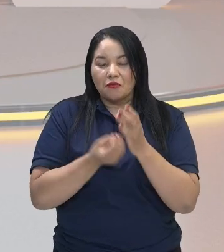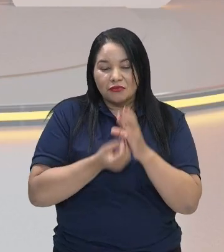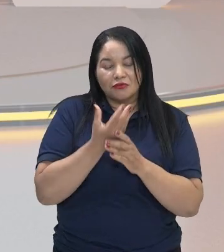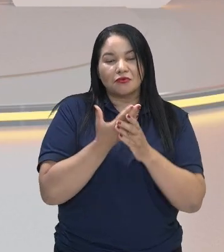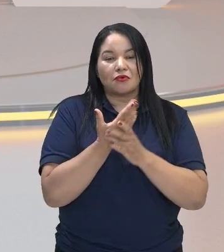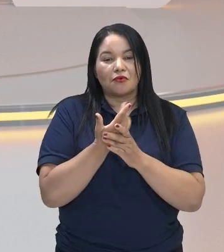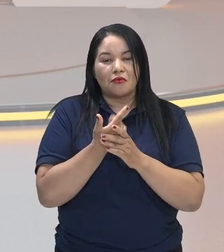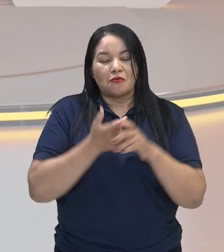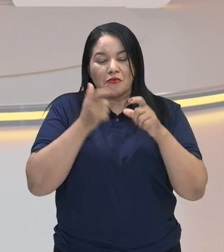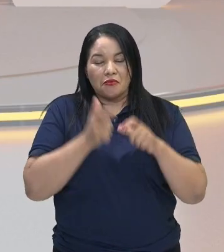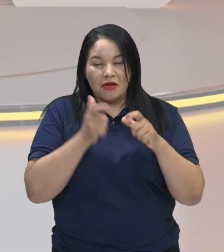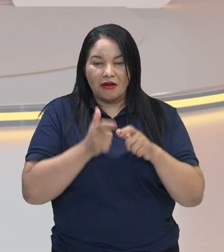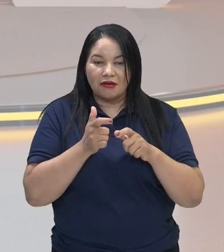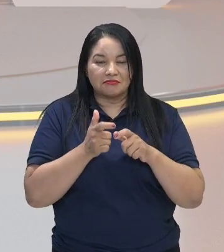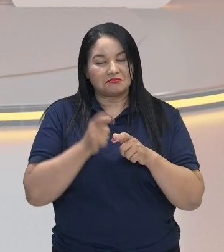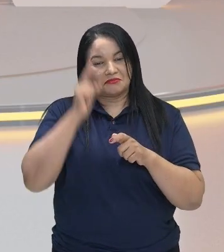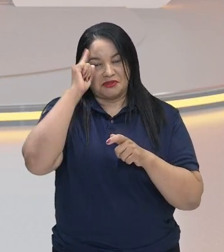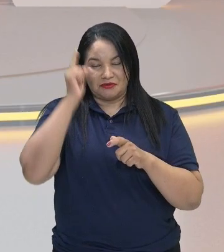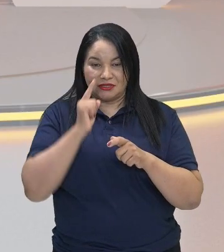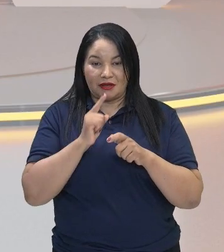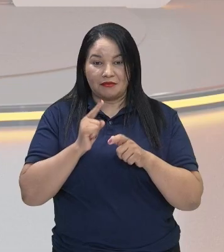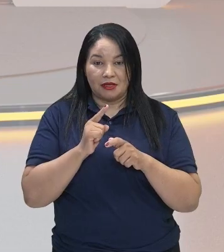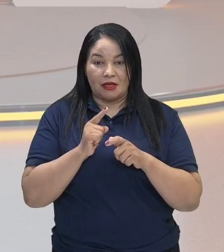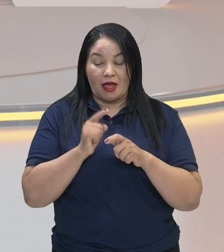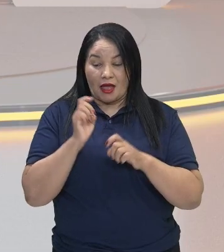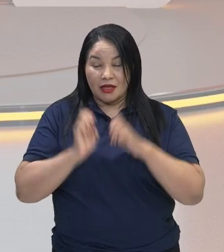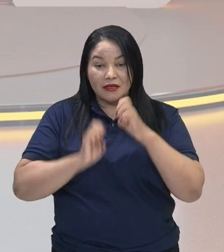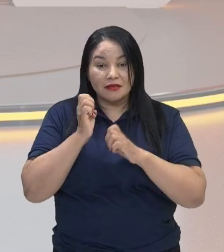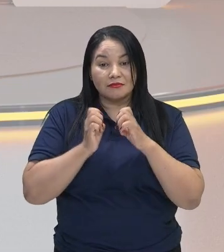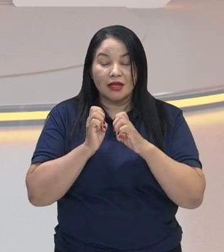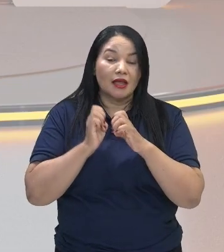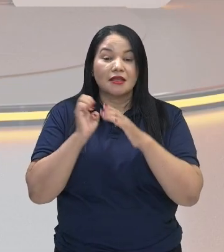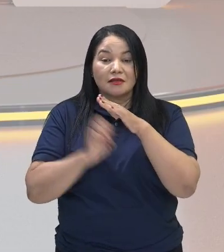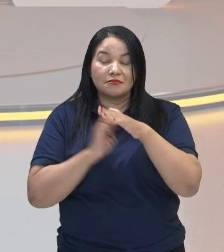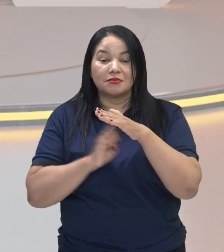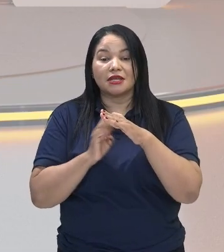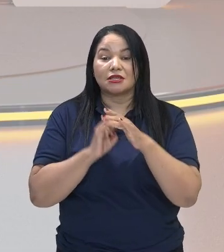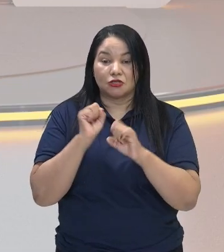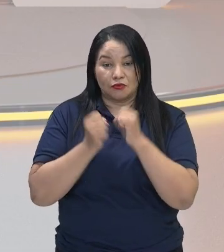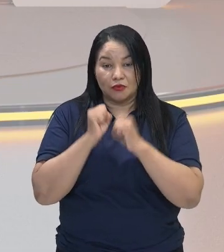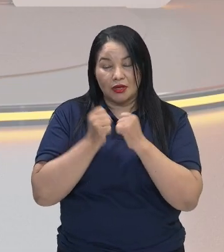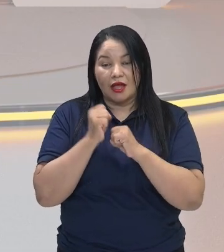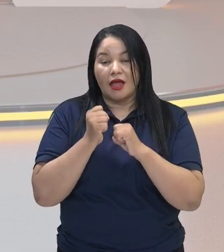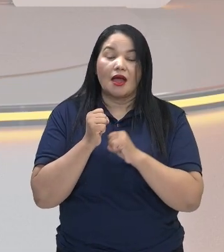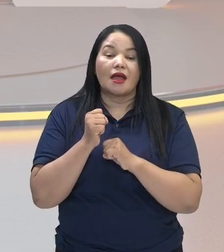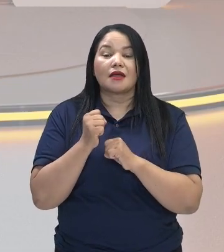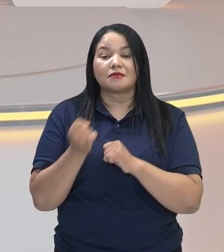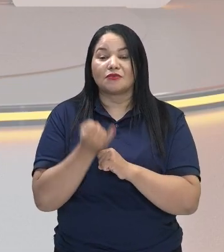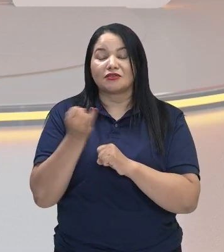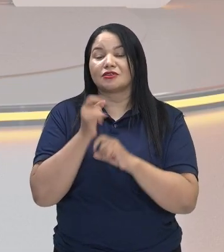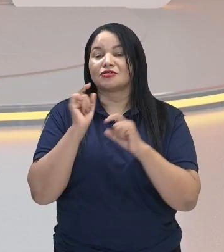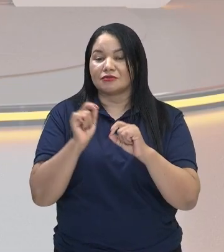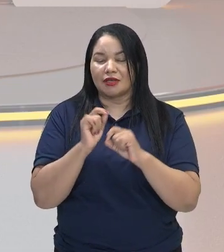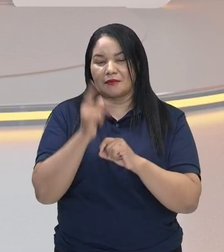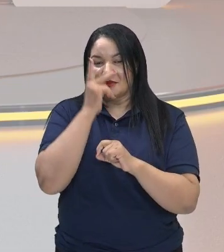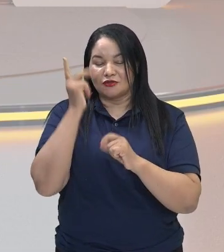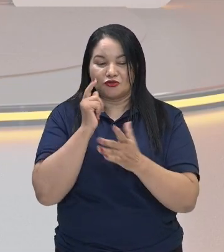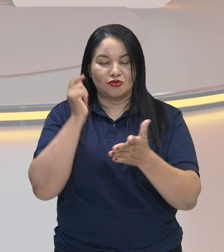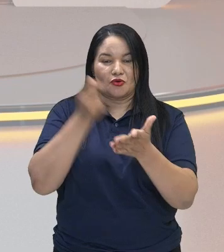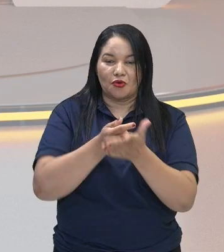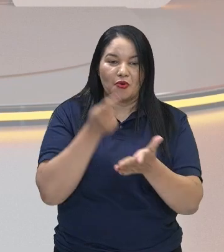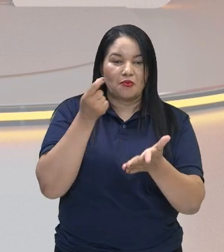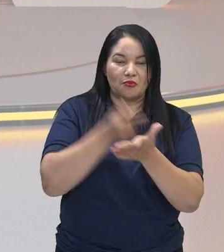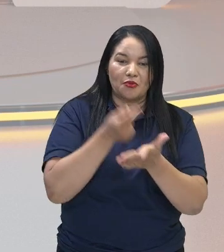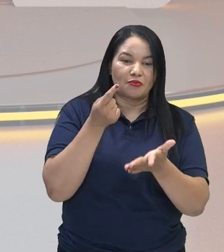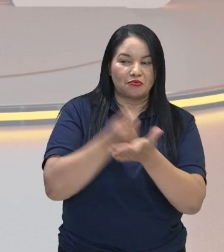daquele produto. O importante para essas empresas é que os produtos sejam consumidos onde quer